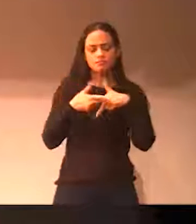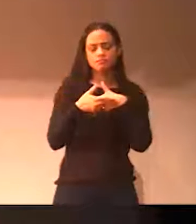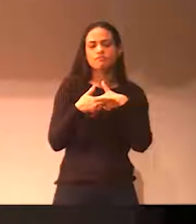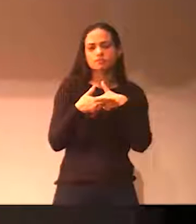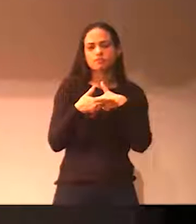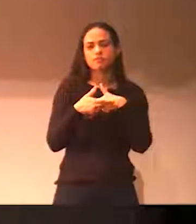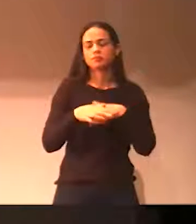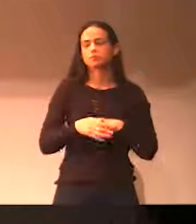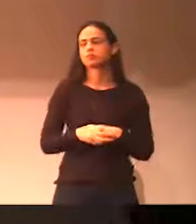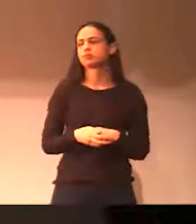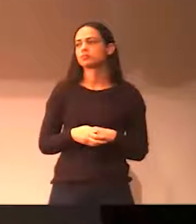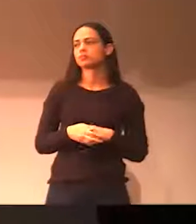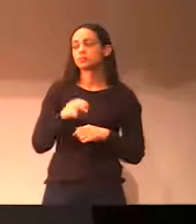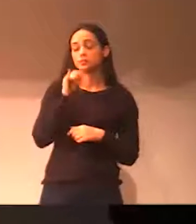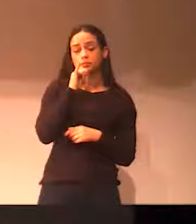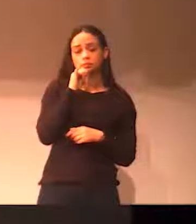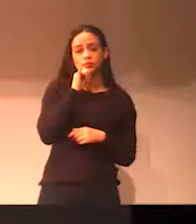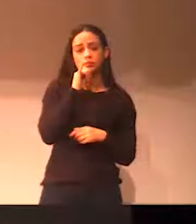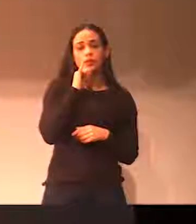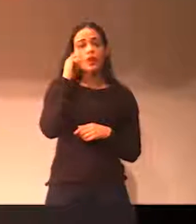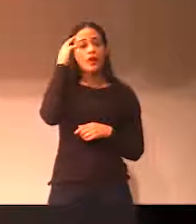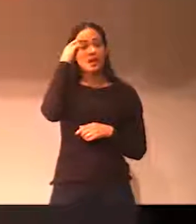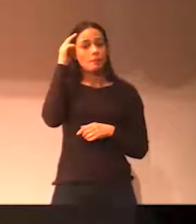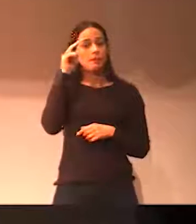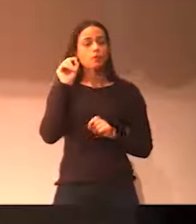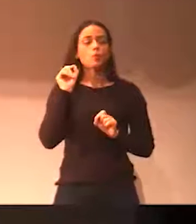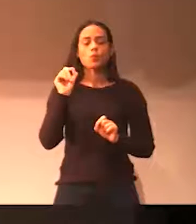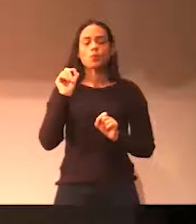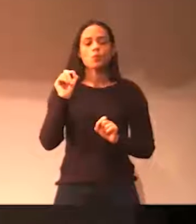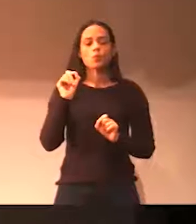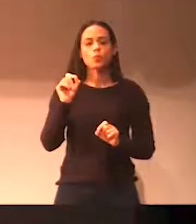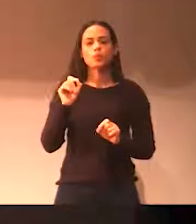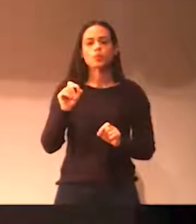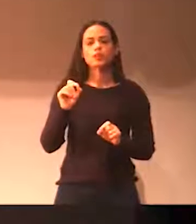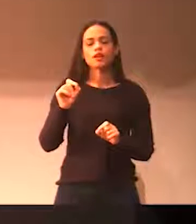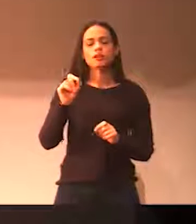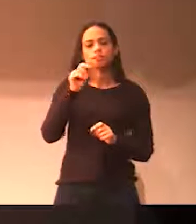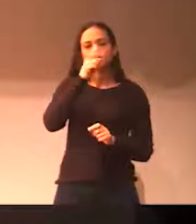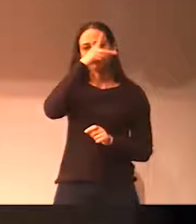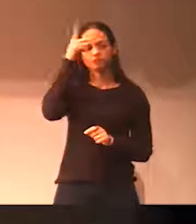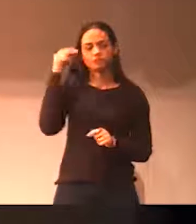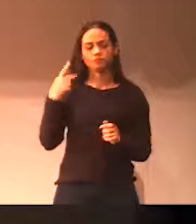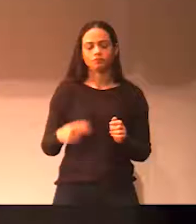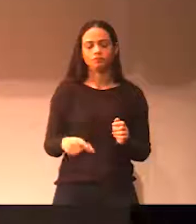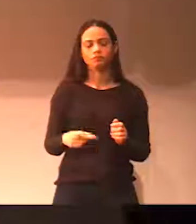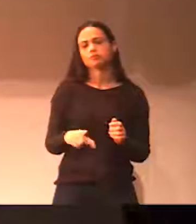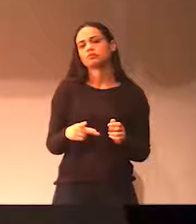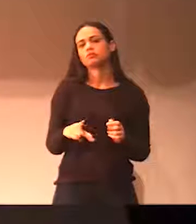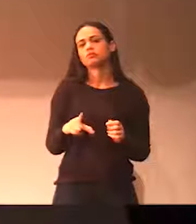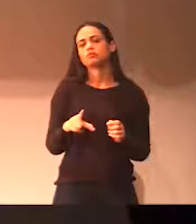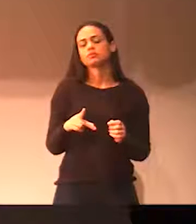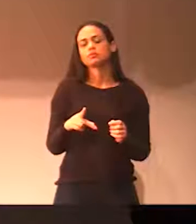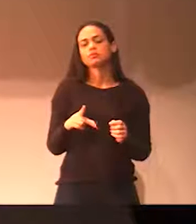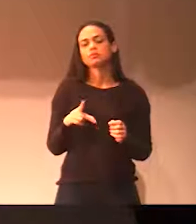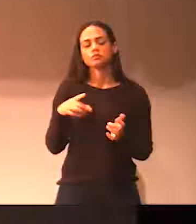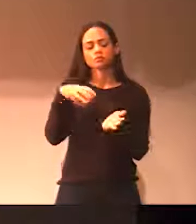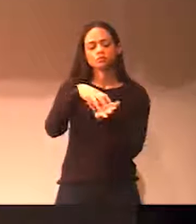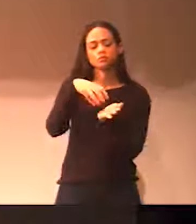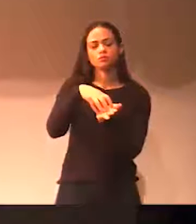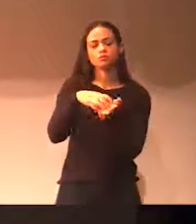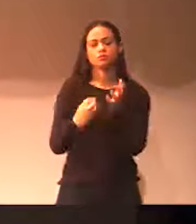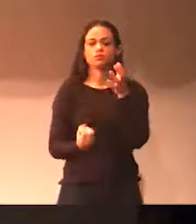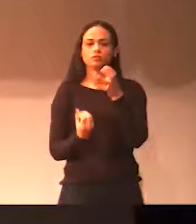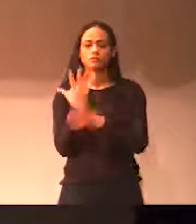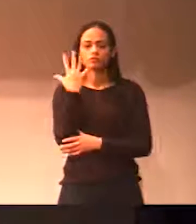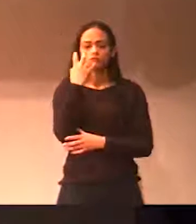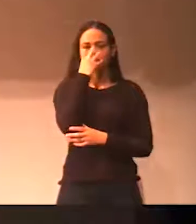clínica dessas, que vão atender gratuitamente esses animais, e aí ela vai custear essa clínica mensalmente. Em uma cidade como Vinhedo,